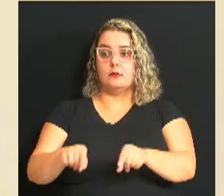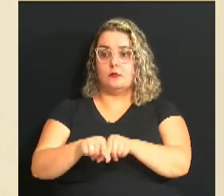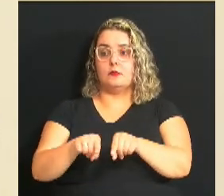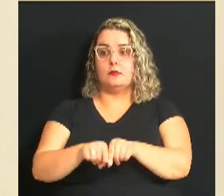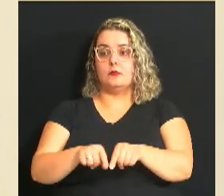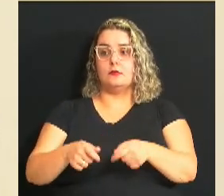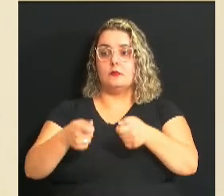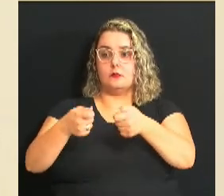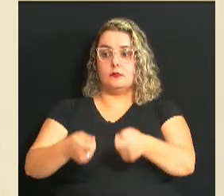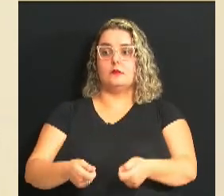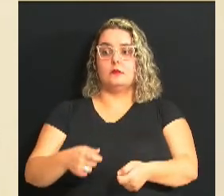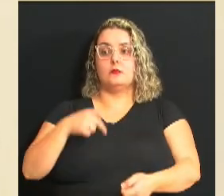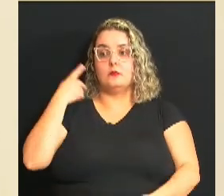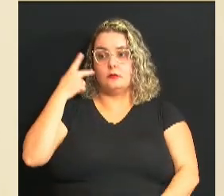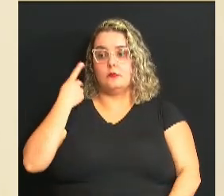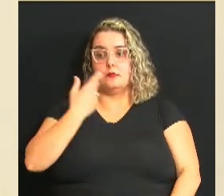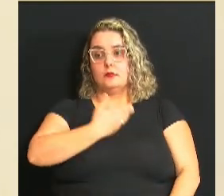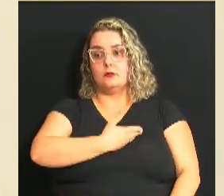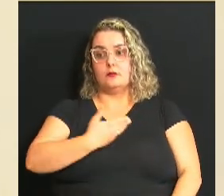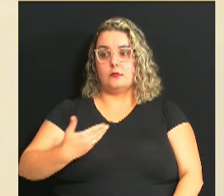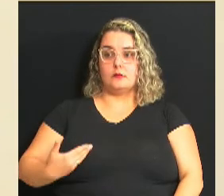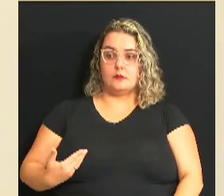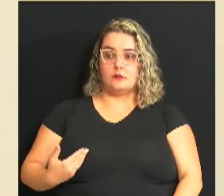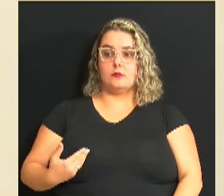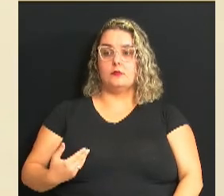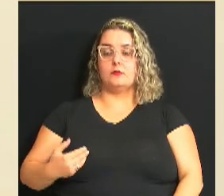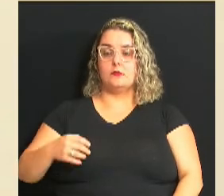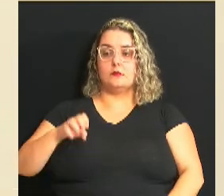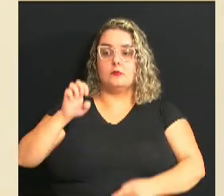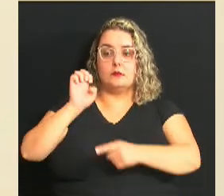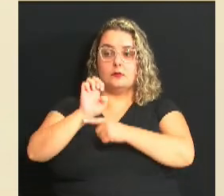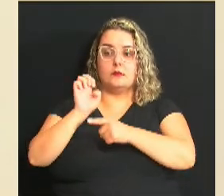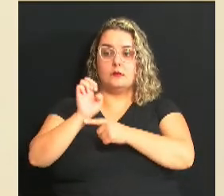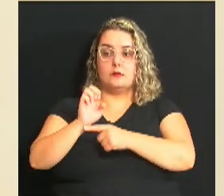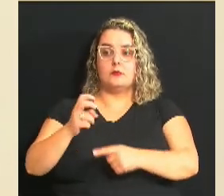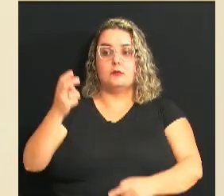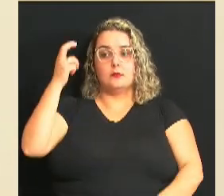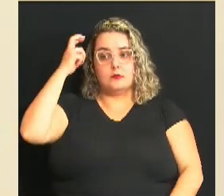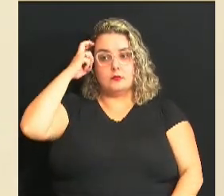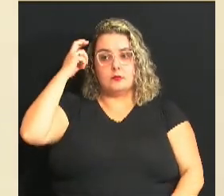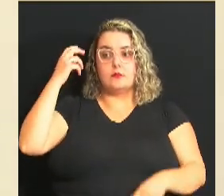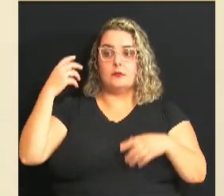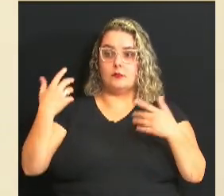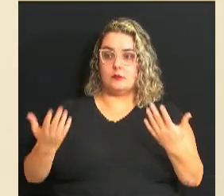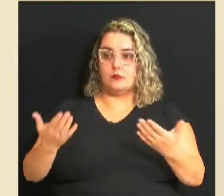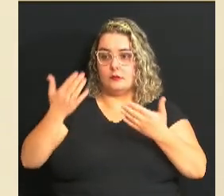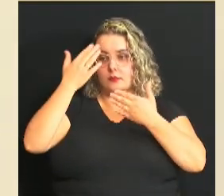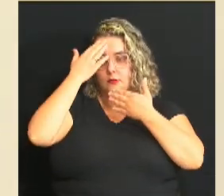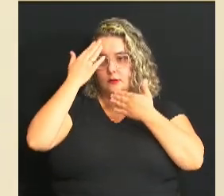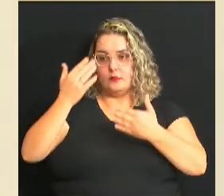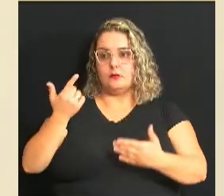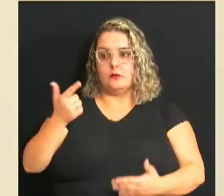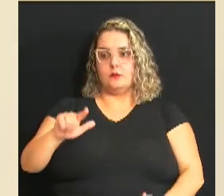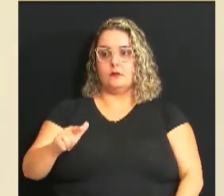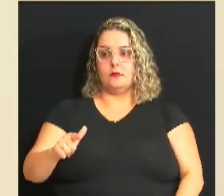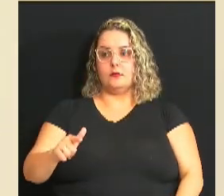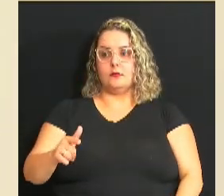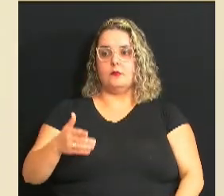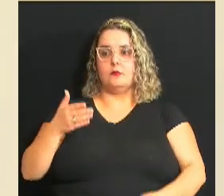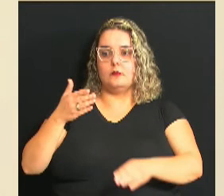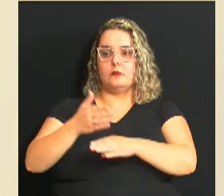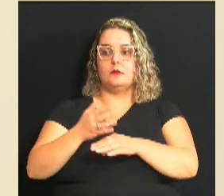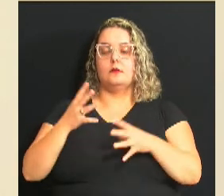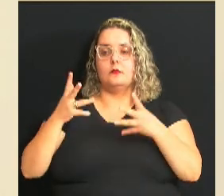garantir essa política pública de Estado mesmo para a cultura. Então é isso, agradeço novamente a participação de